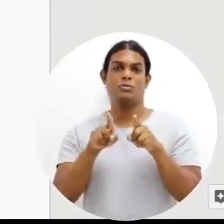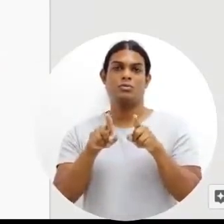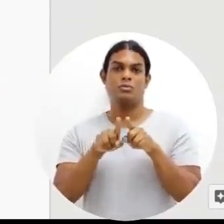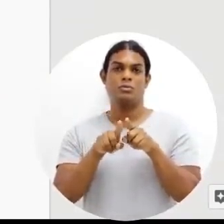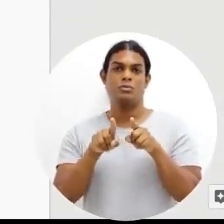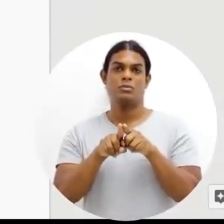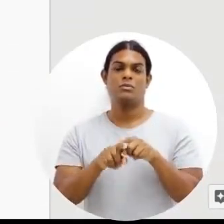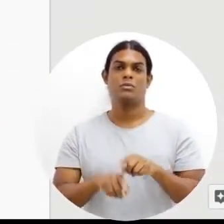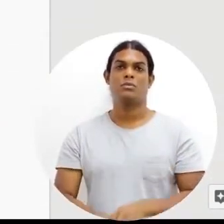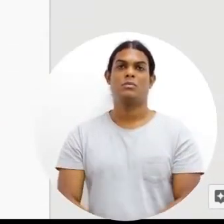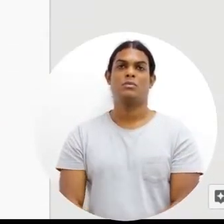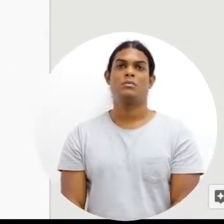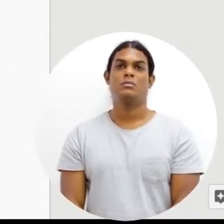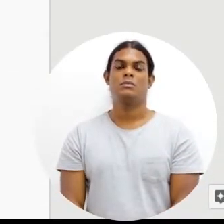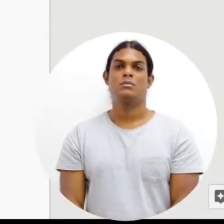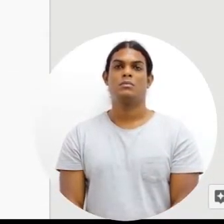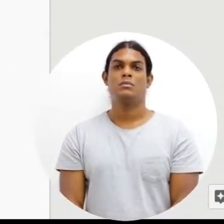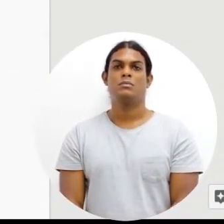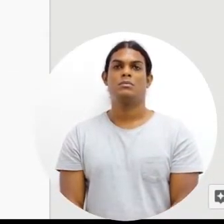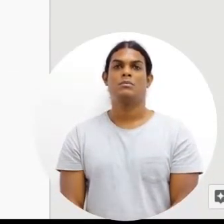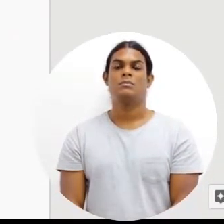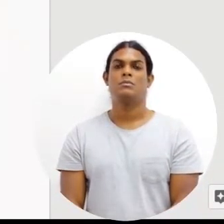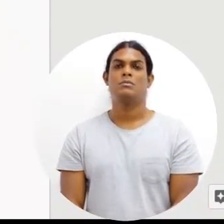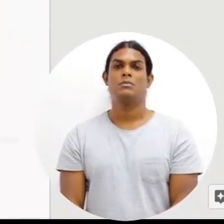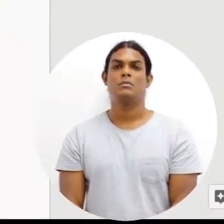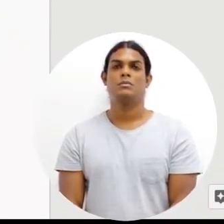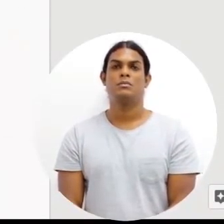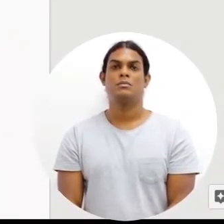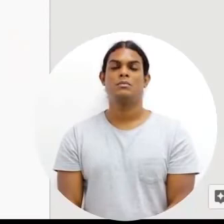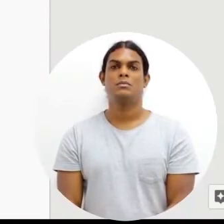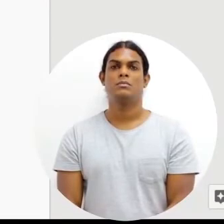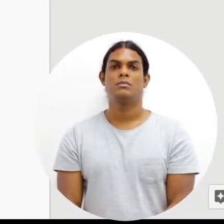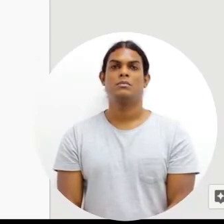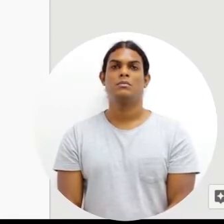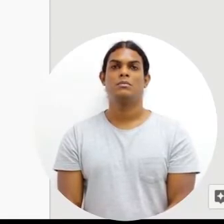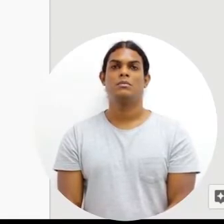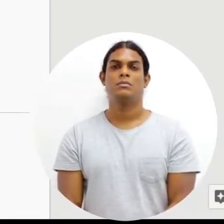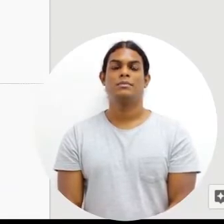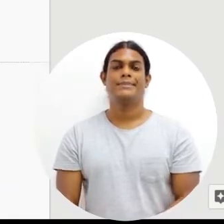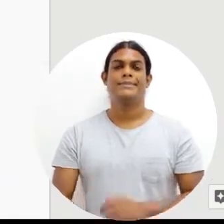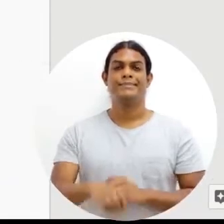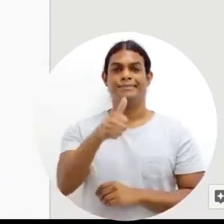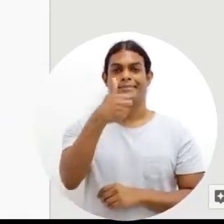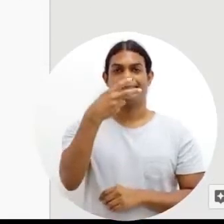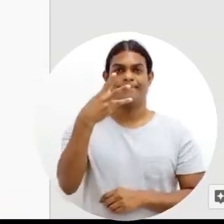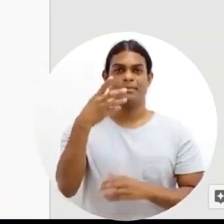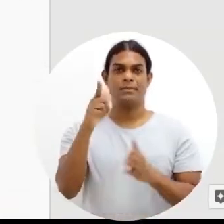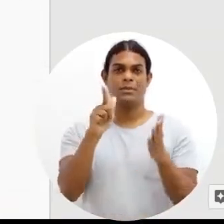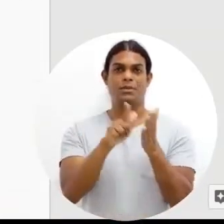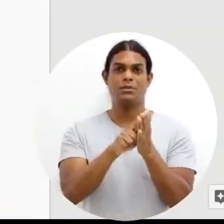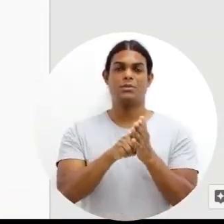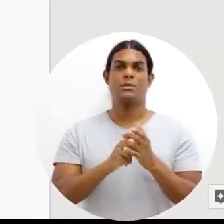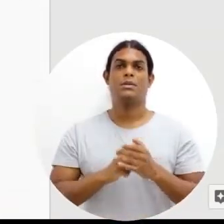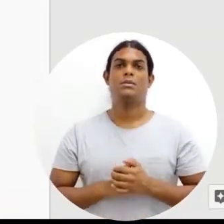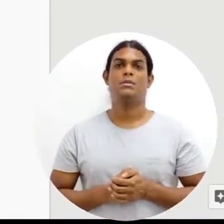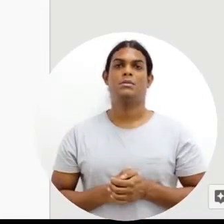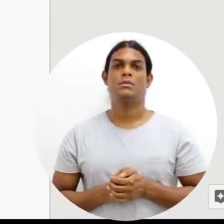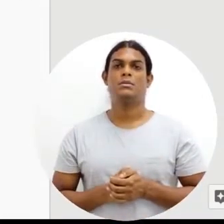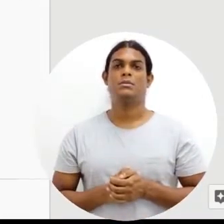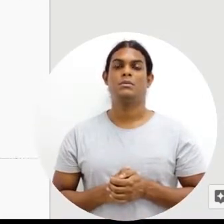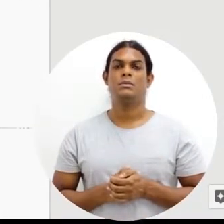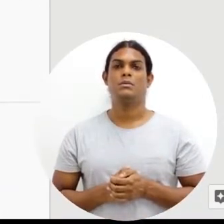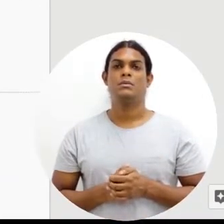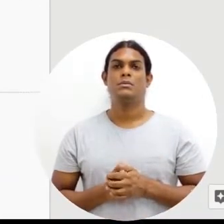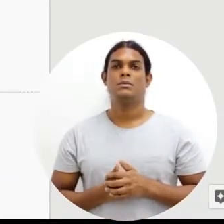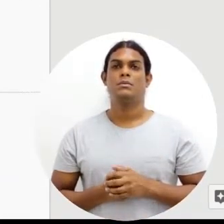algumas marcações porque ainda precisa de alterações. Mas está aqui, foram 13 páginas elaboradas de forma colaborativa, de modo